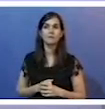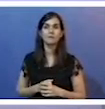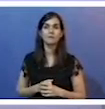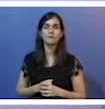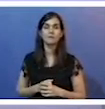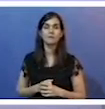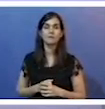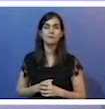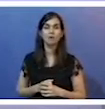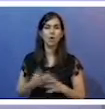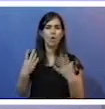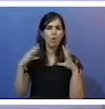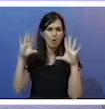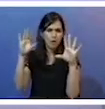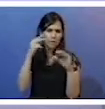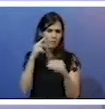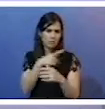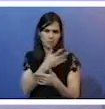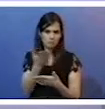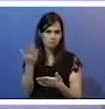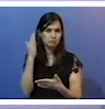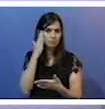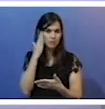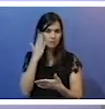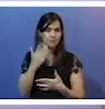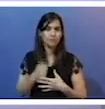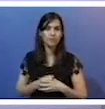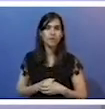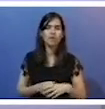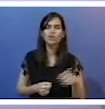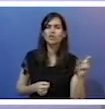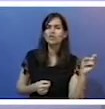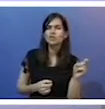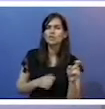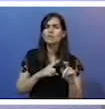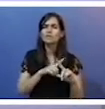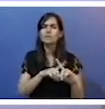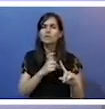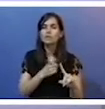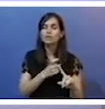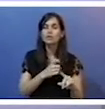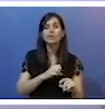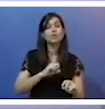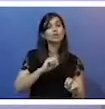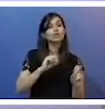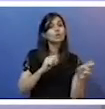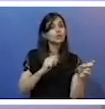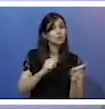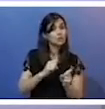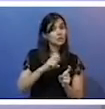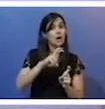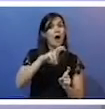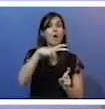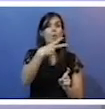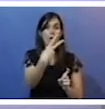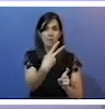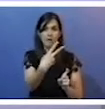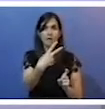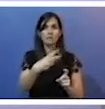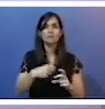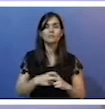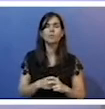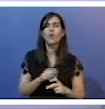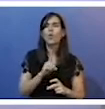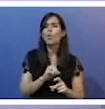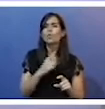E é só coloquei aqui tem mais fácil resolver vamos fazer x x x ao quadrado um vezes x 1